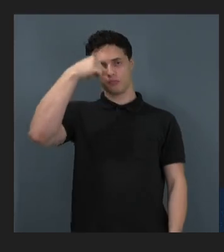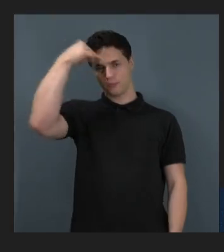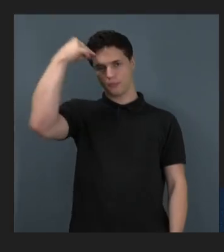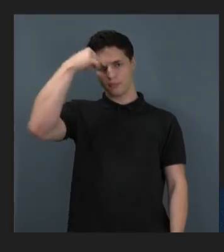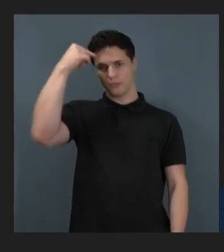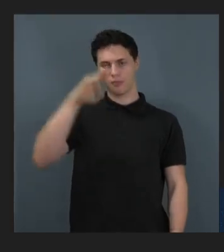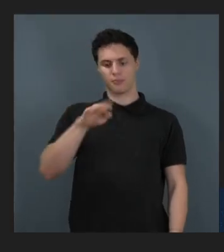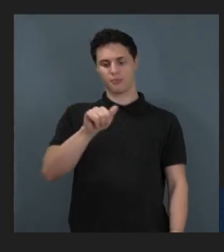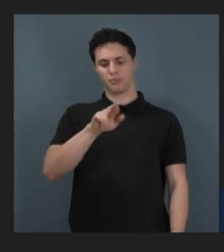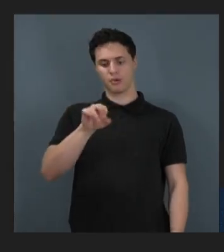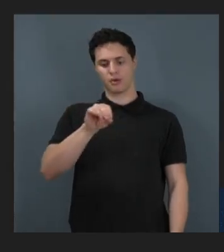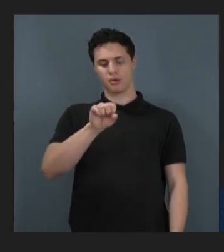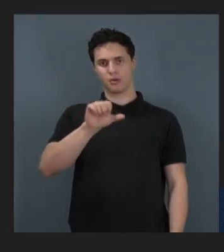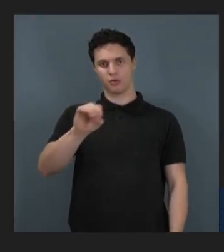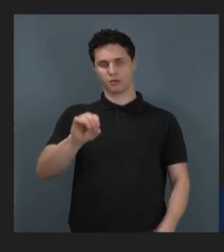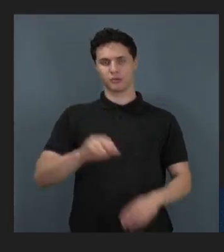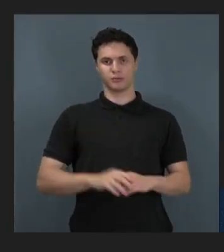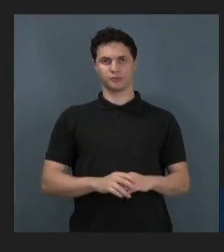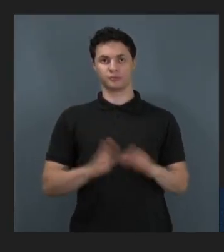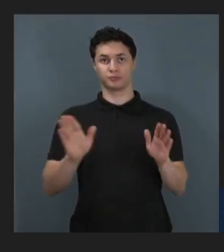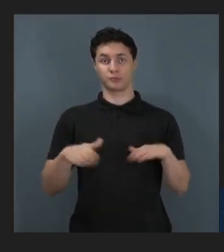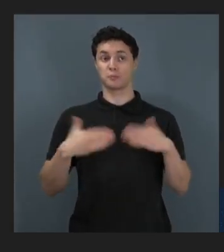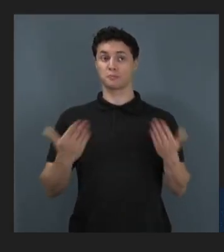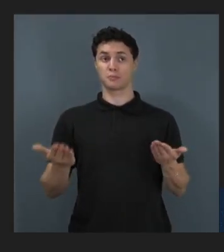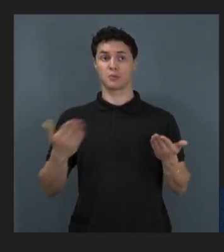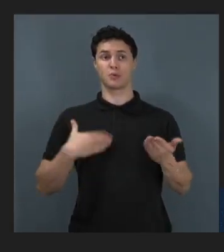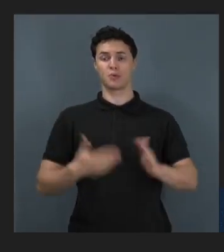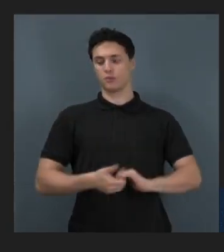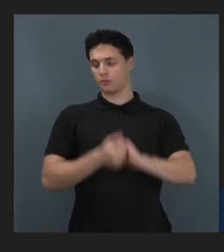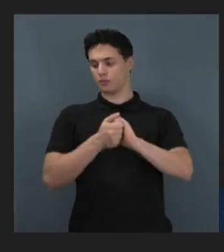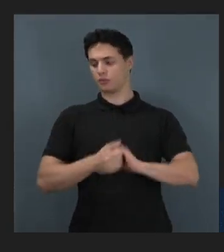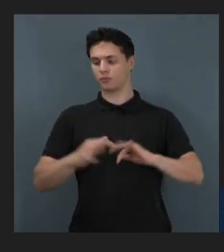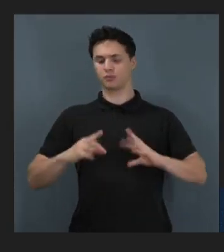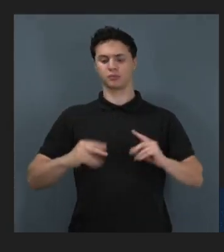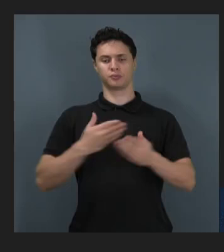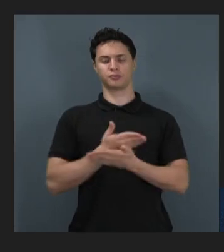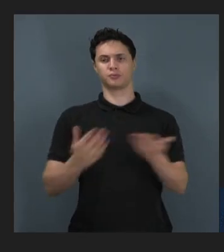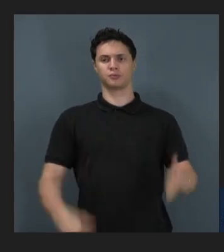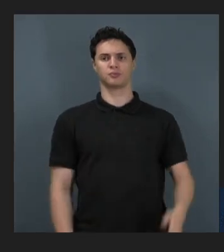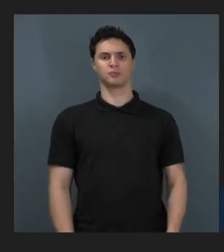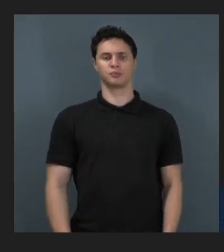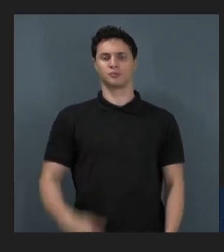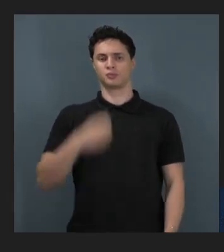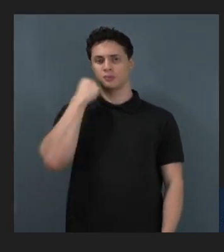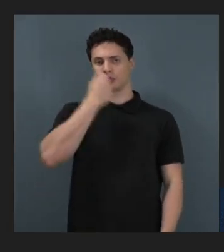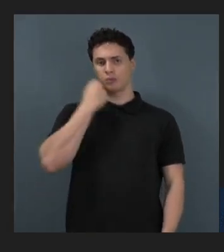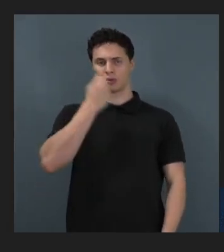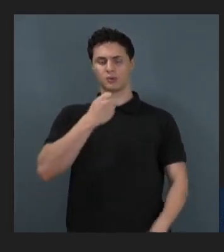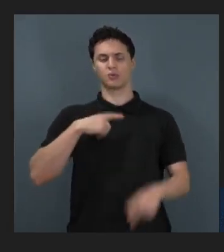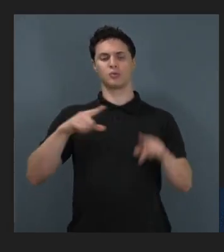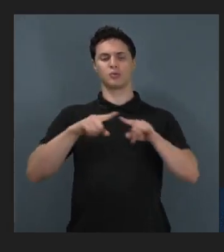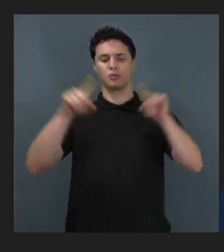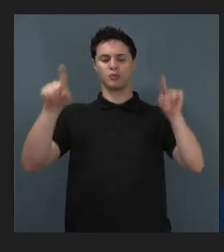os demais senadores da República, os funcionários dessa casa, assessores,